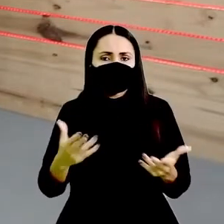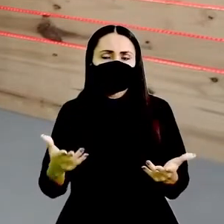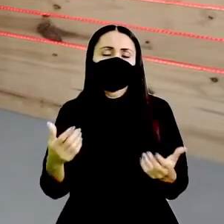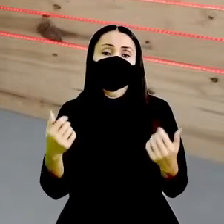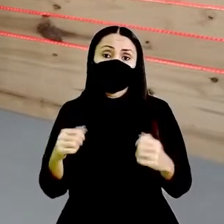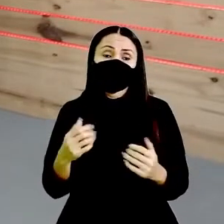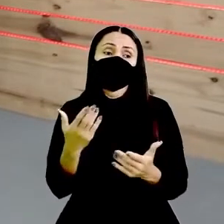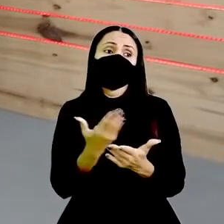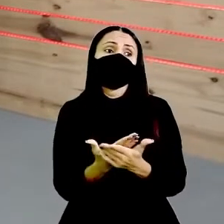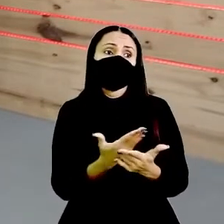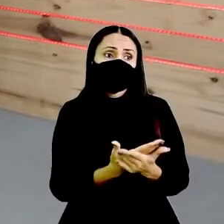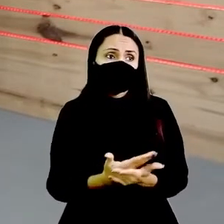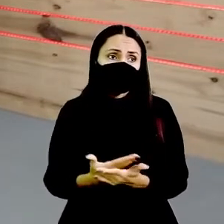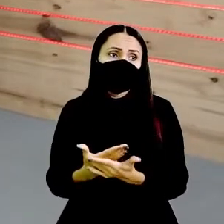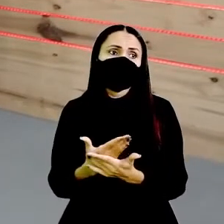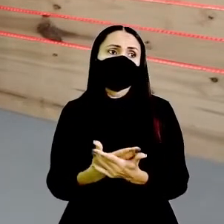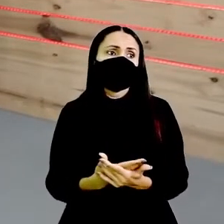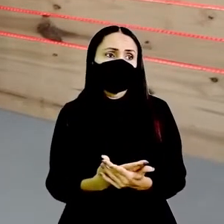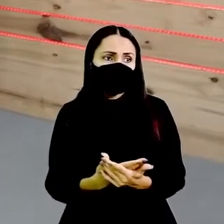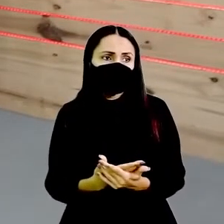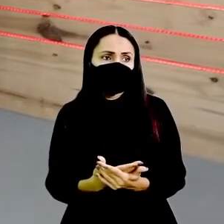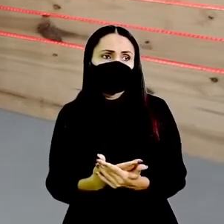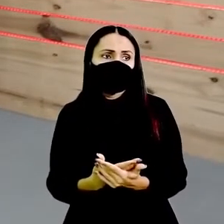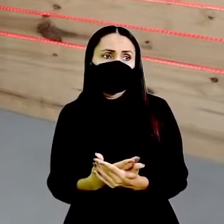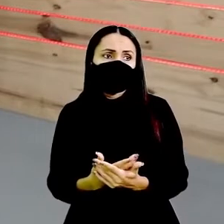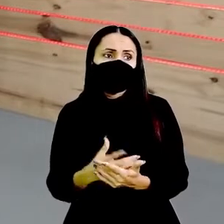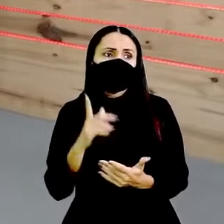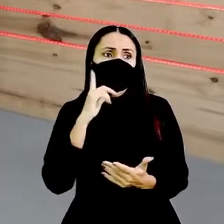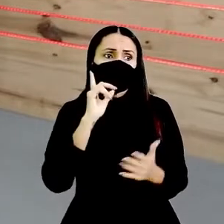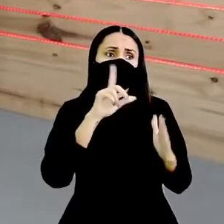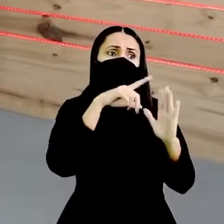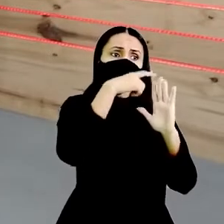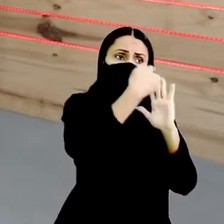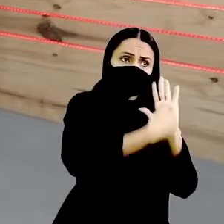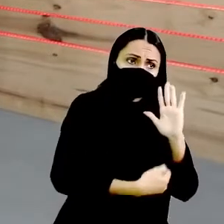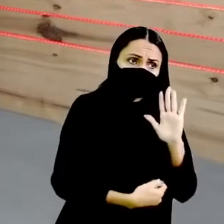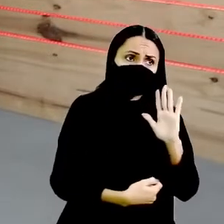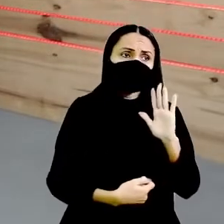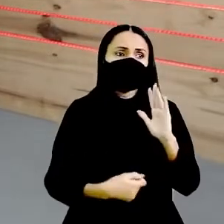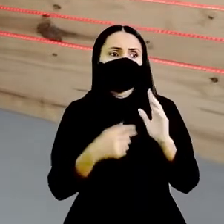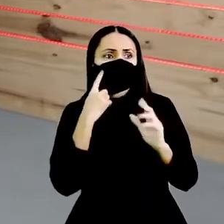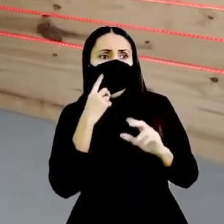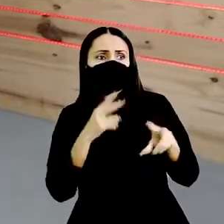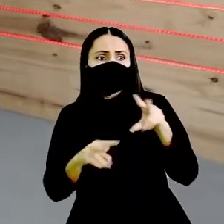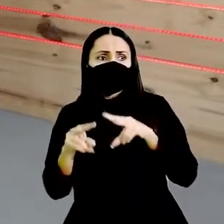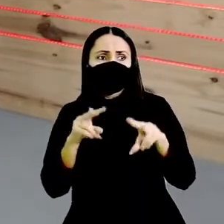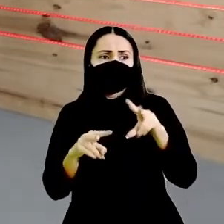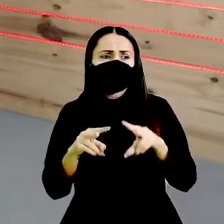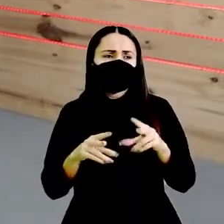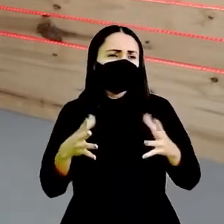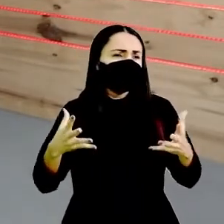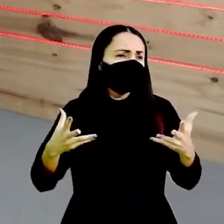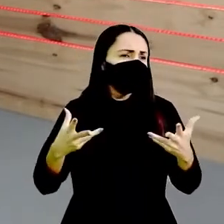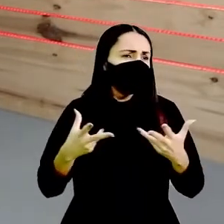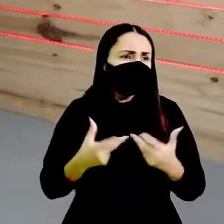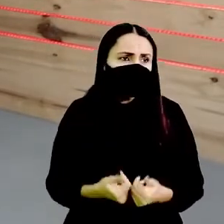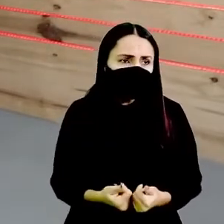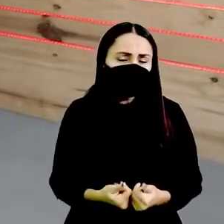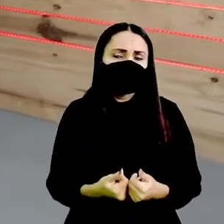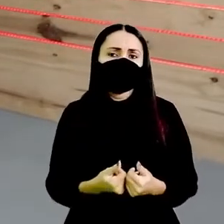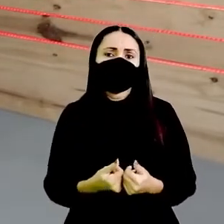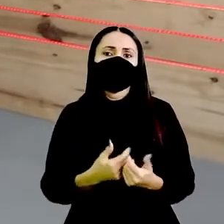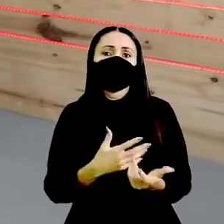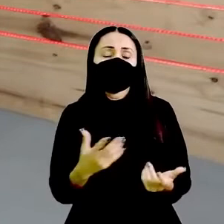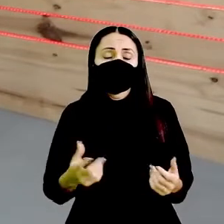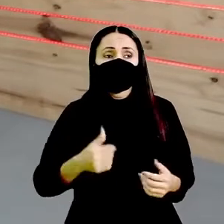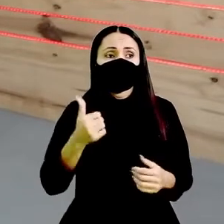redação. Mentira! Tá? Na hora da correção, o corretor vai olhar para a parte de acentuação gráfica. Está lá na primeira competência da redação.